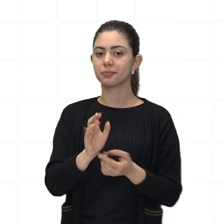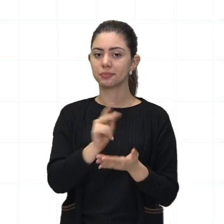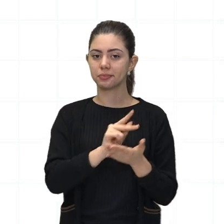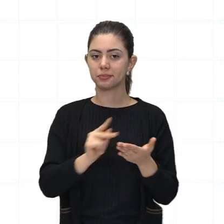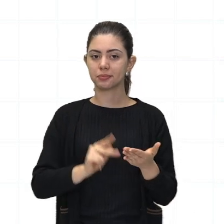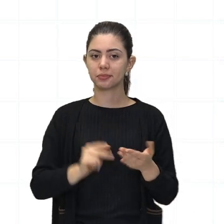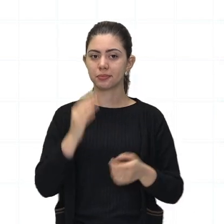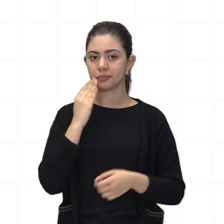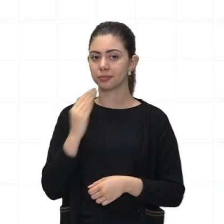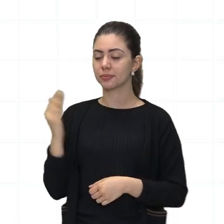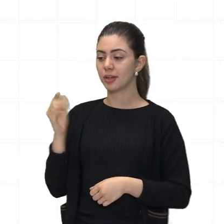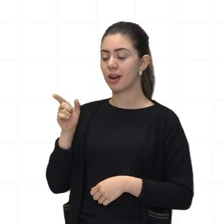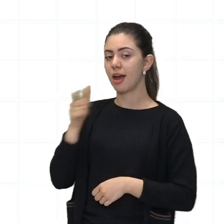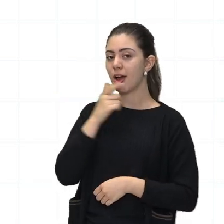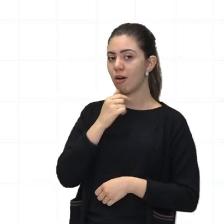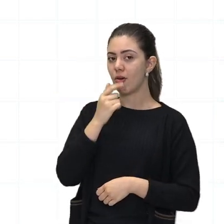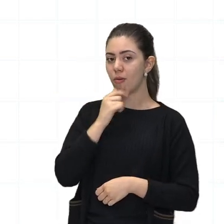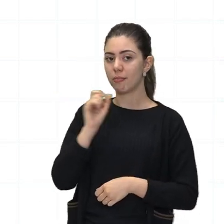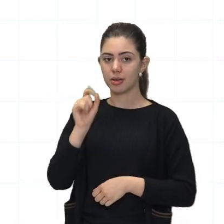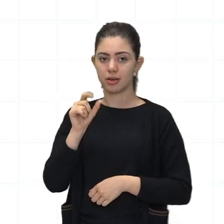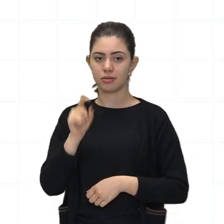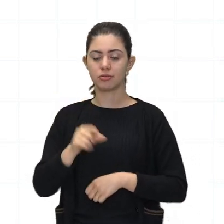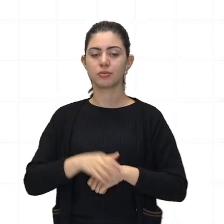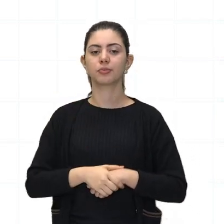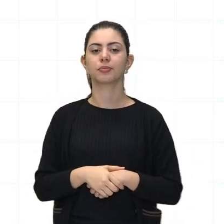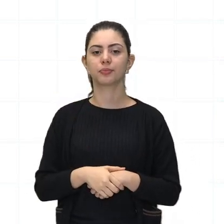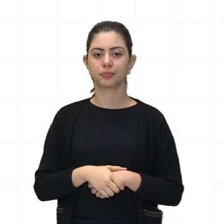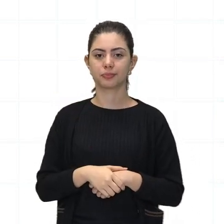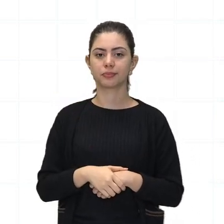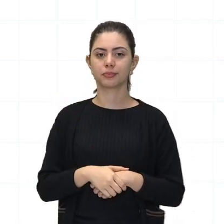Menino Azul, da Cecília Meirelles.